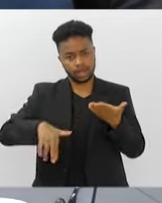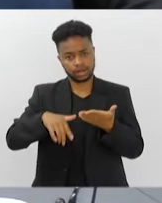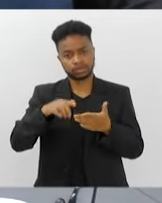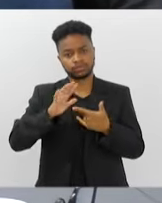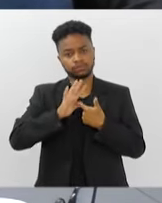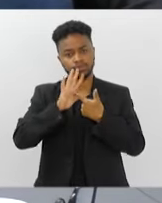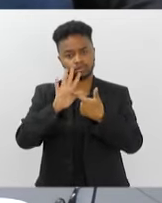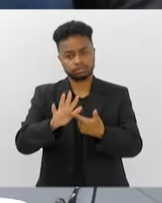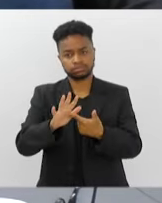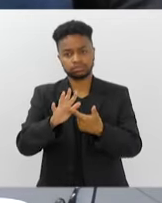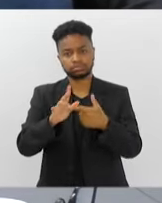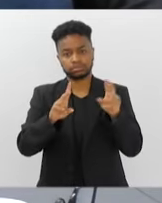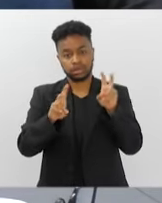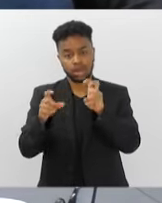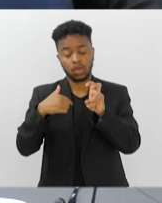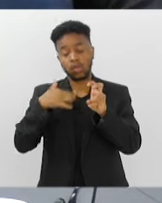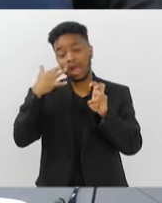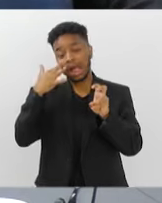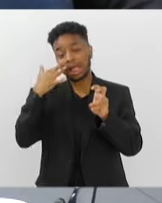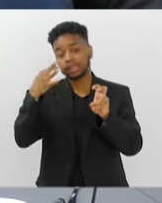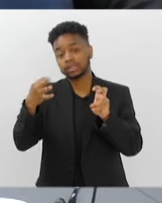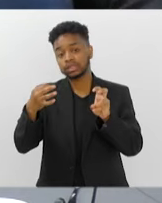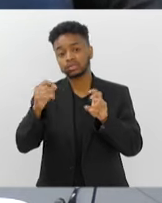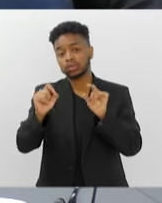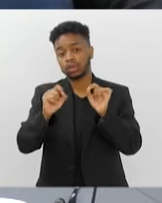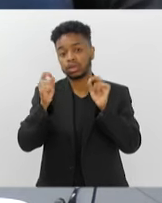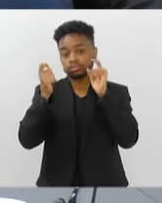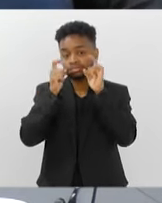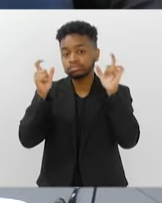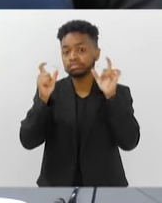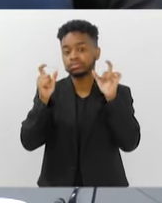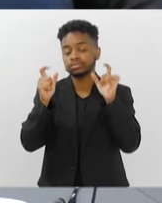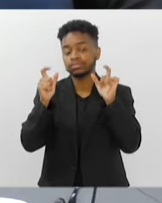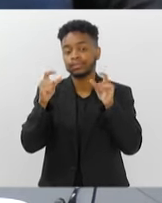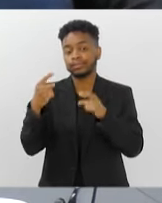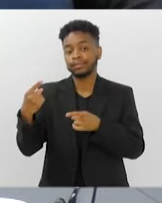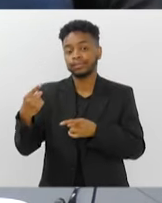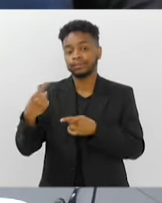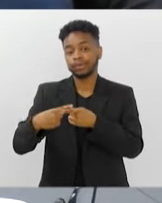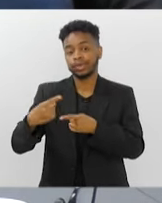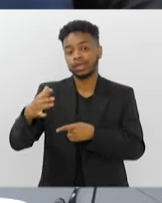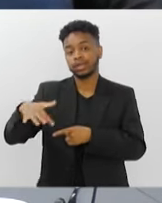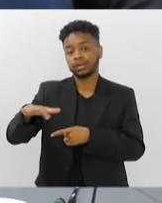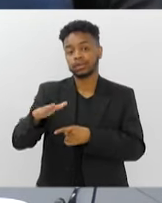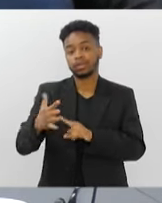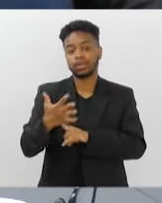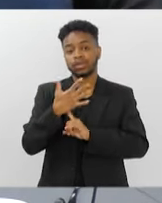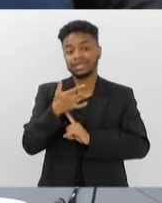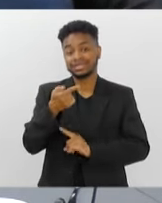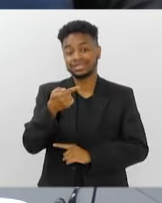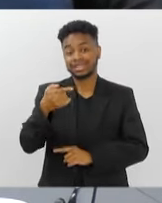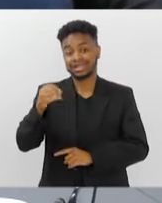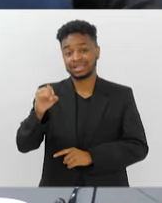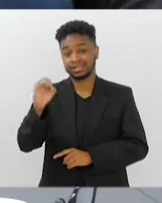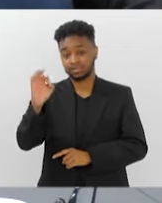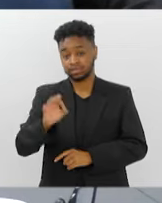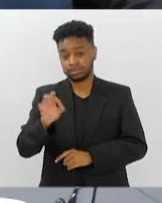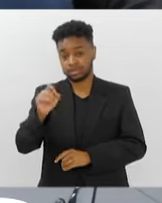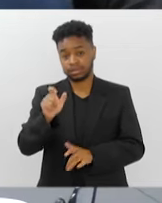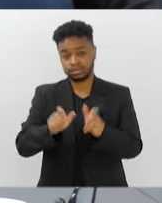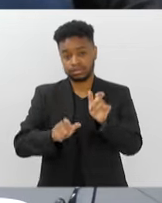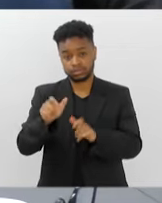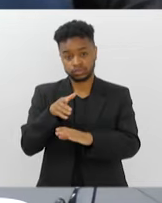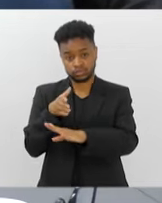apresentação e uma coisa me chamou muito atenção onde eles apresentaram que 70% do público